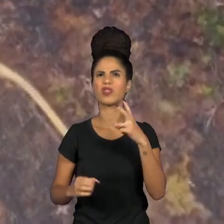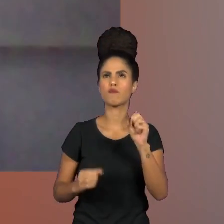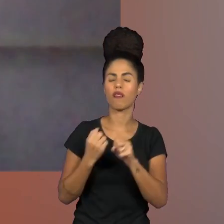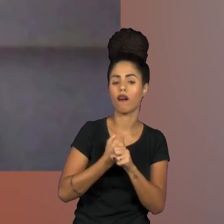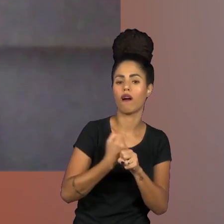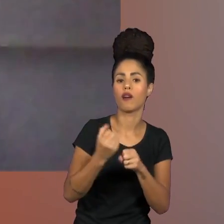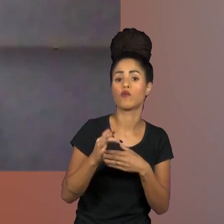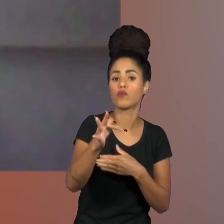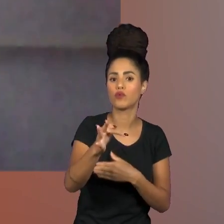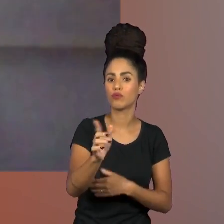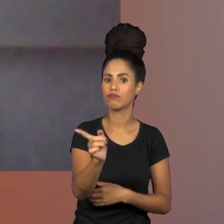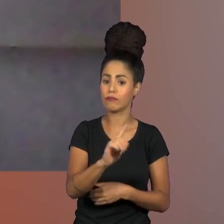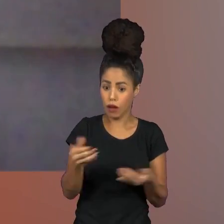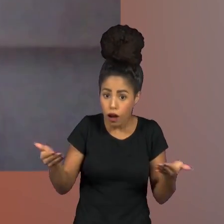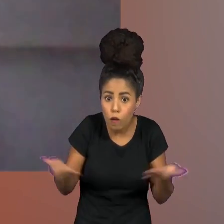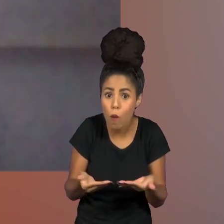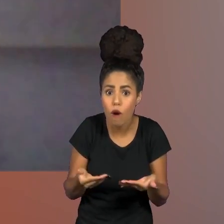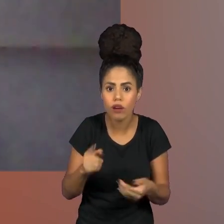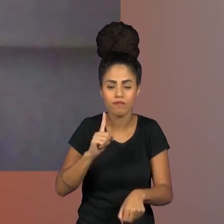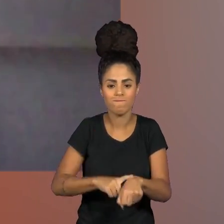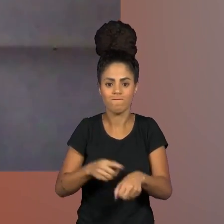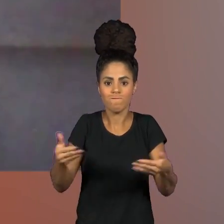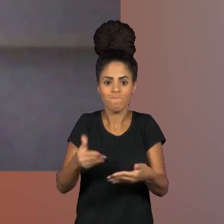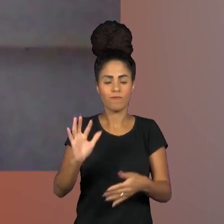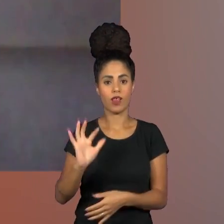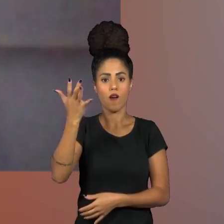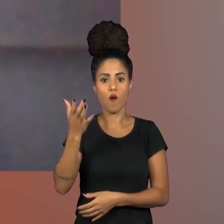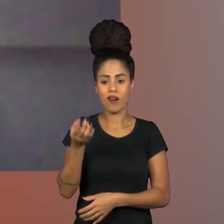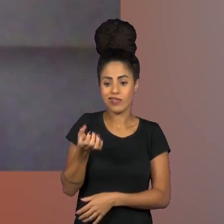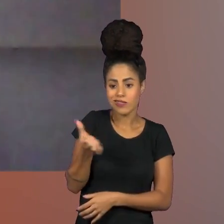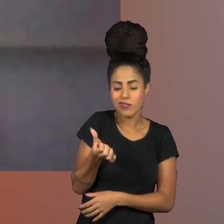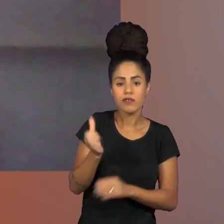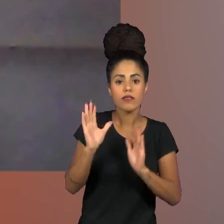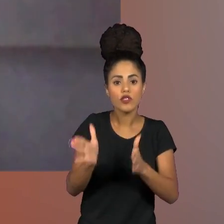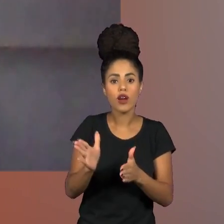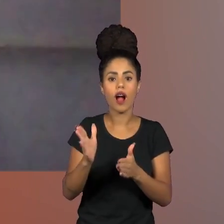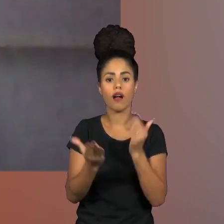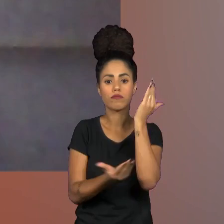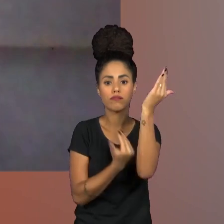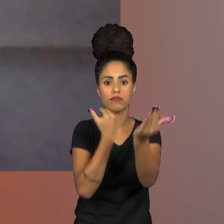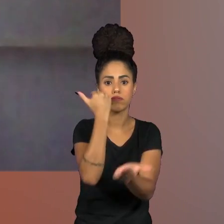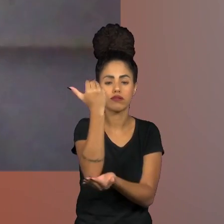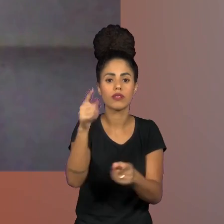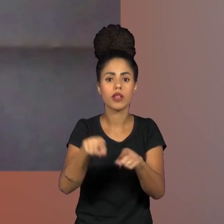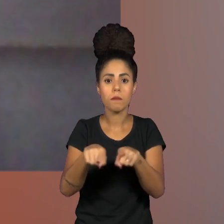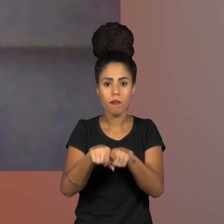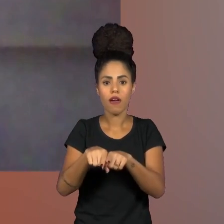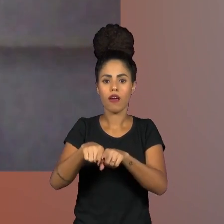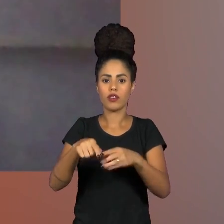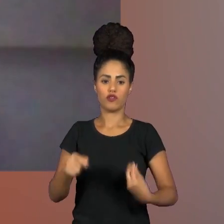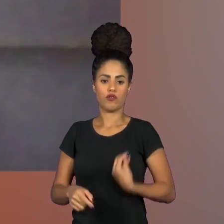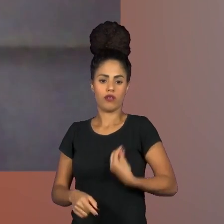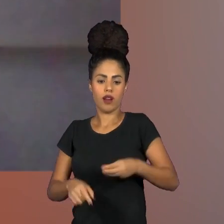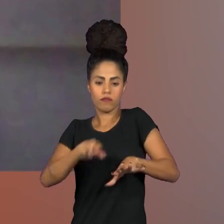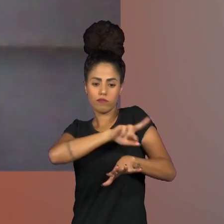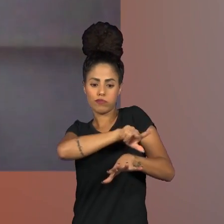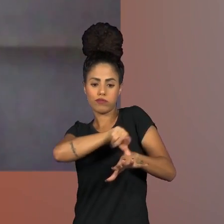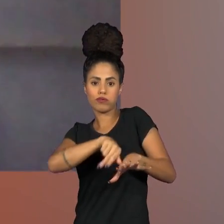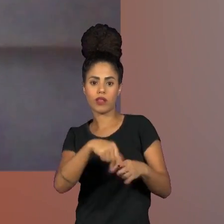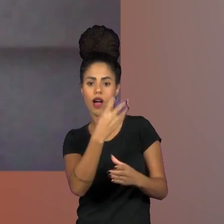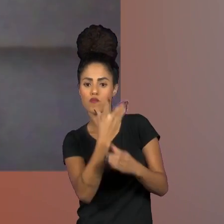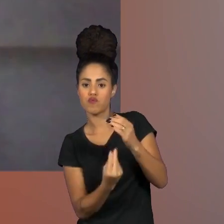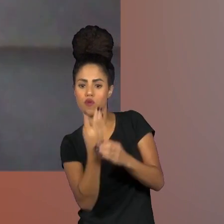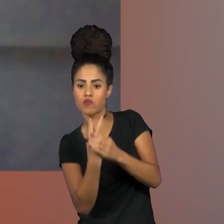anos. A gente está entrando já na grande sexta extinção de seres do nosso planeta. E é a